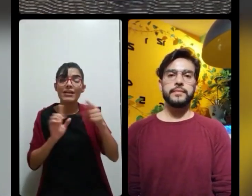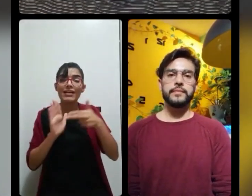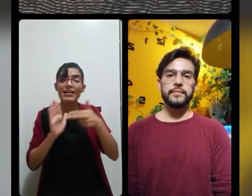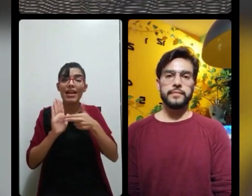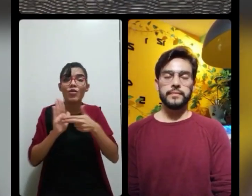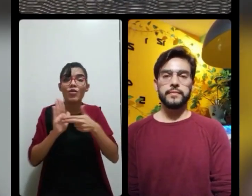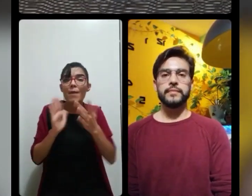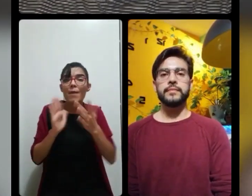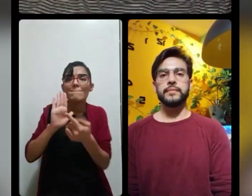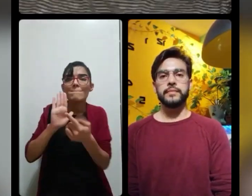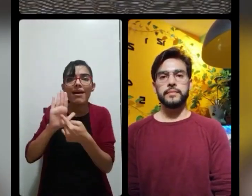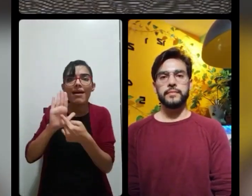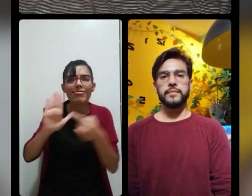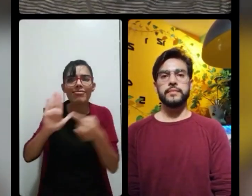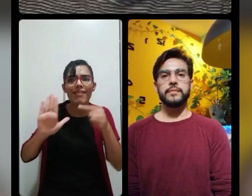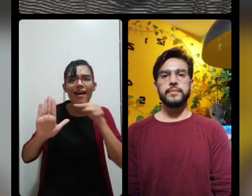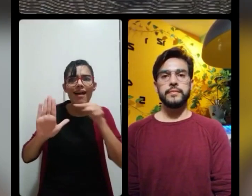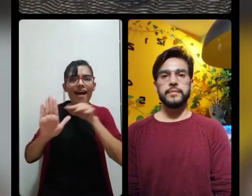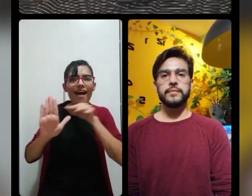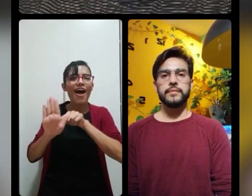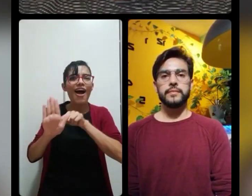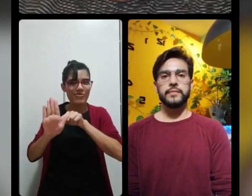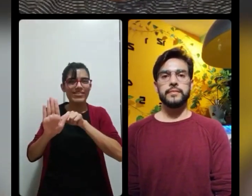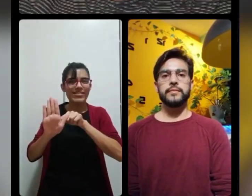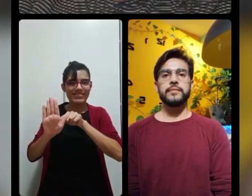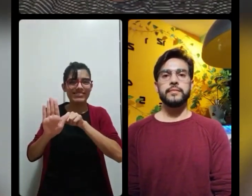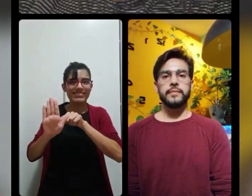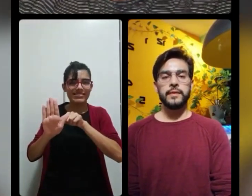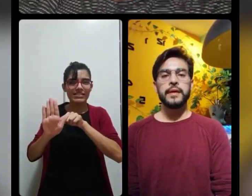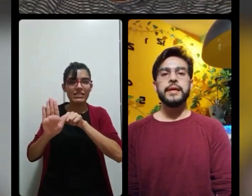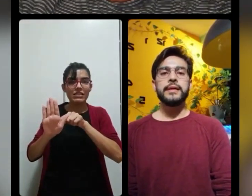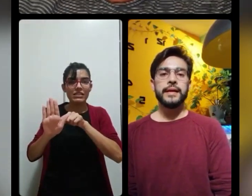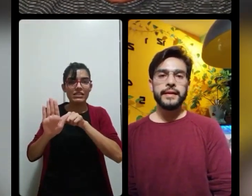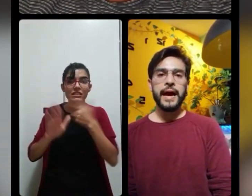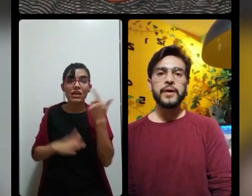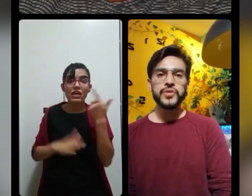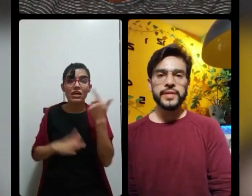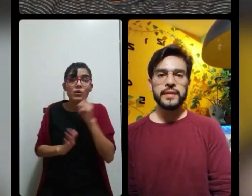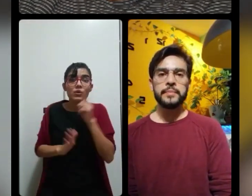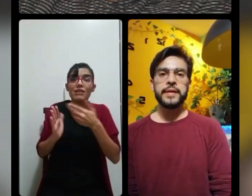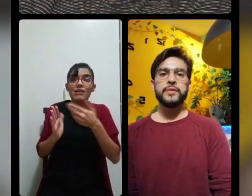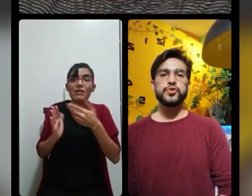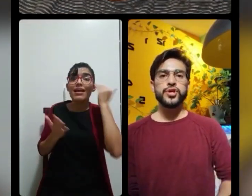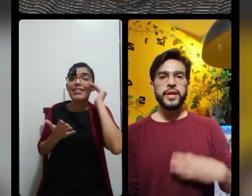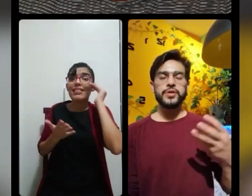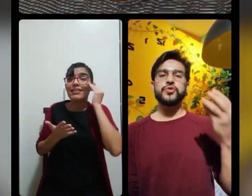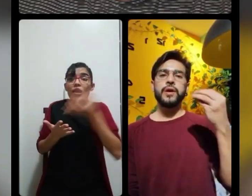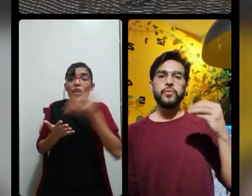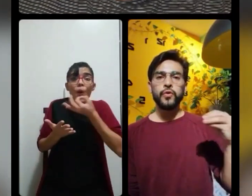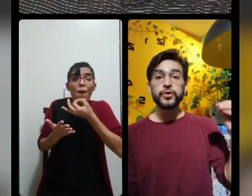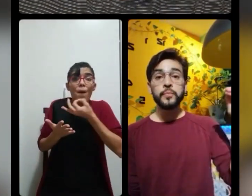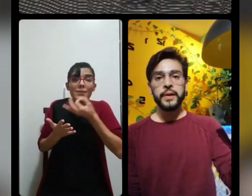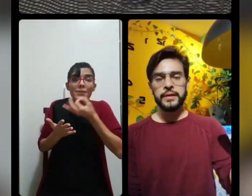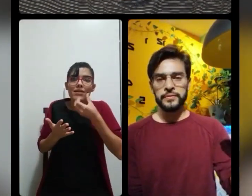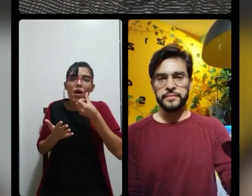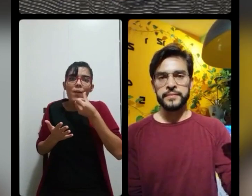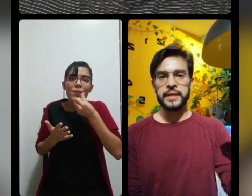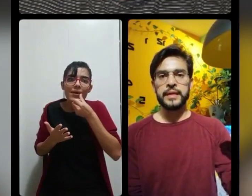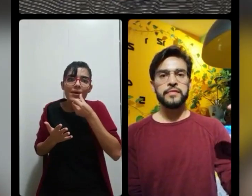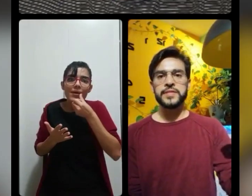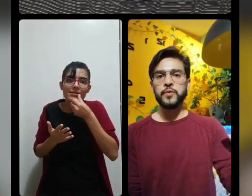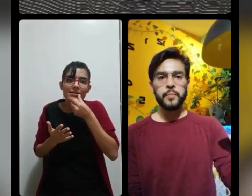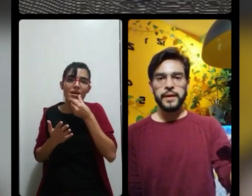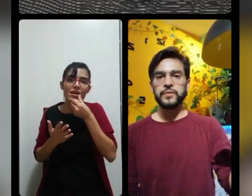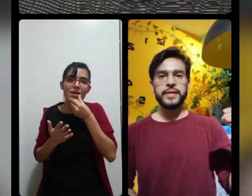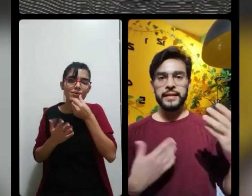do brasileiro do que a língua estática em si mesma. E ele alça também o gesto a um outro plano,